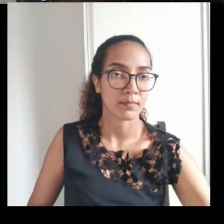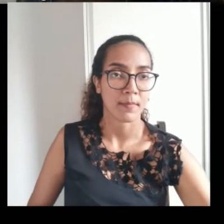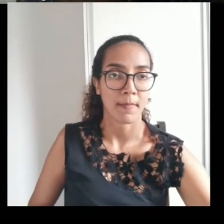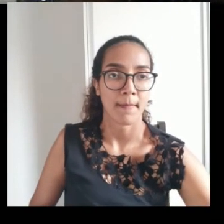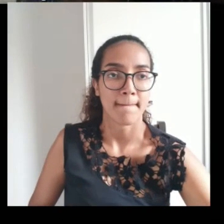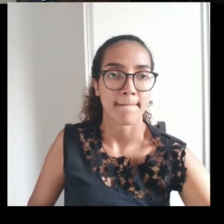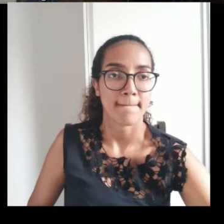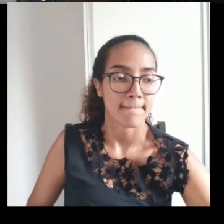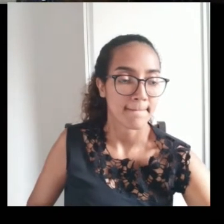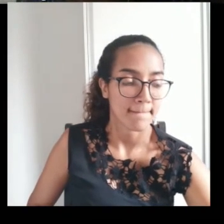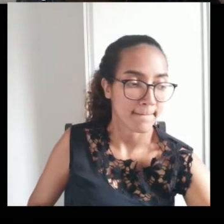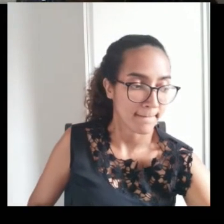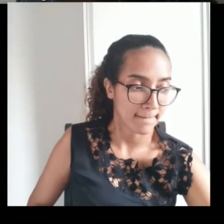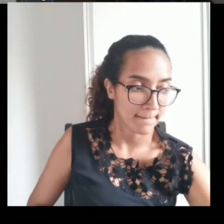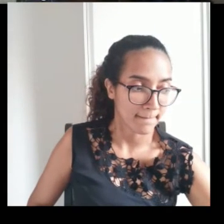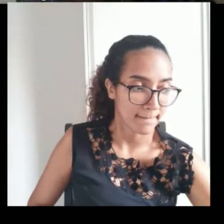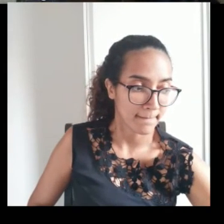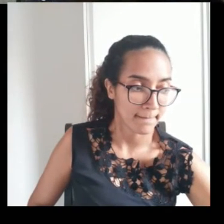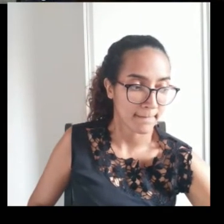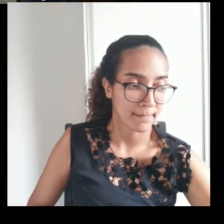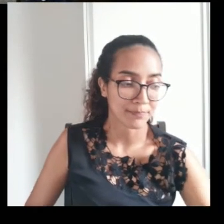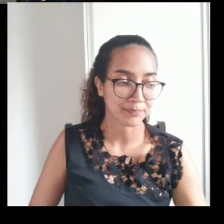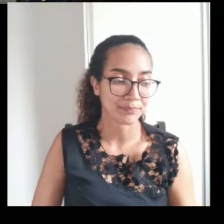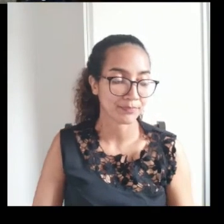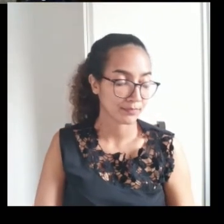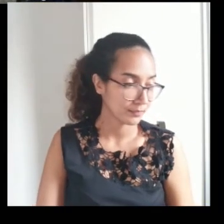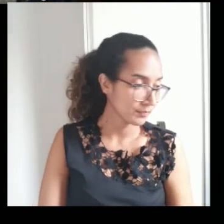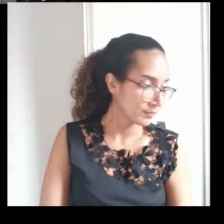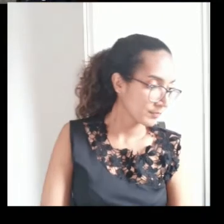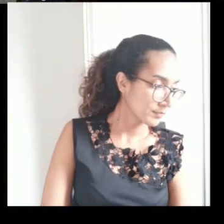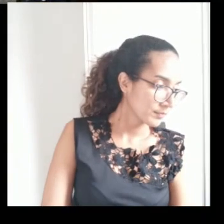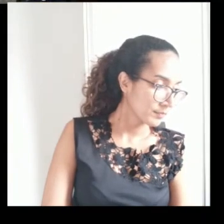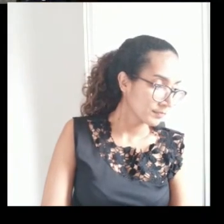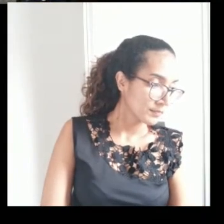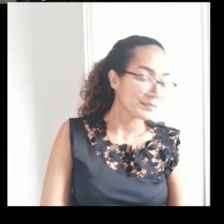Alguém conhece alguém que sabe dizer o que é um padrão de projeto?